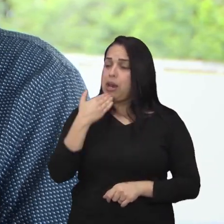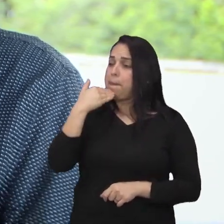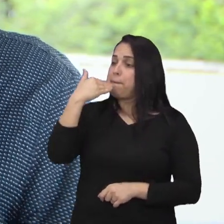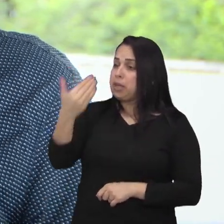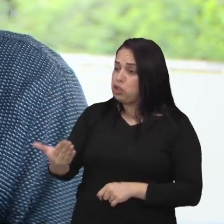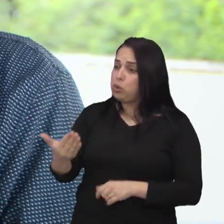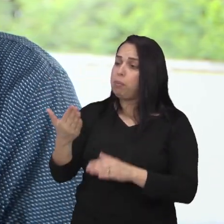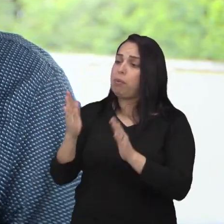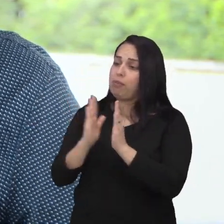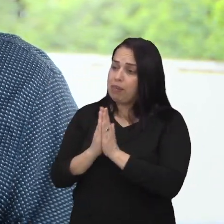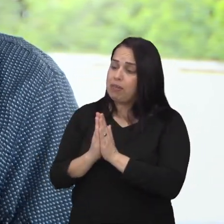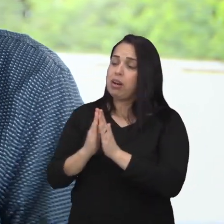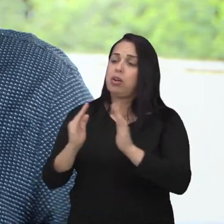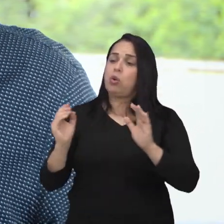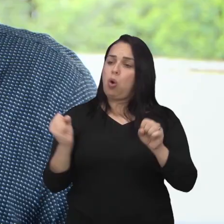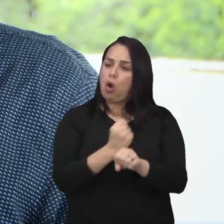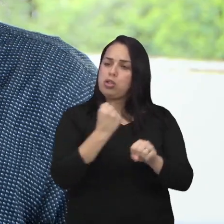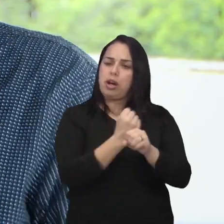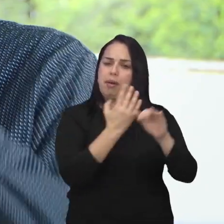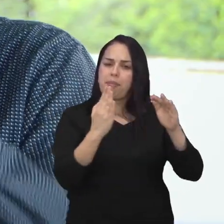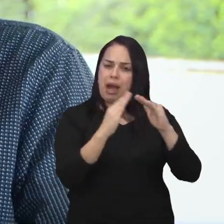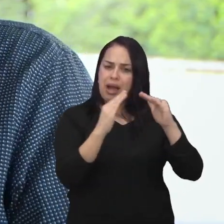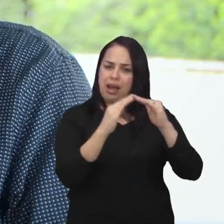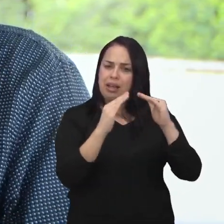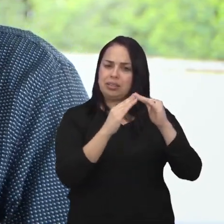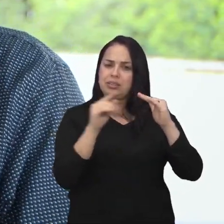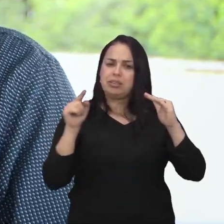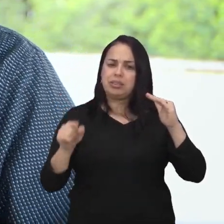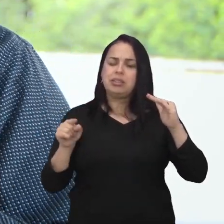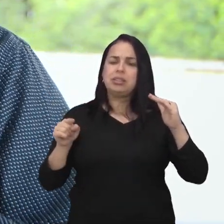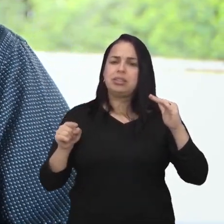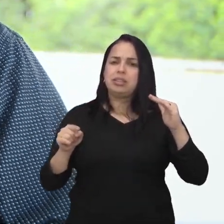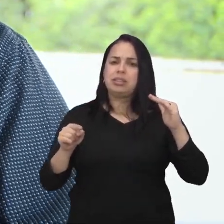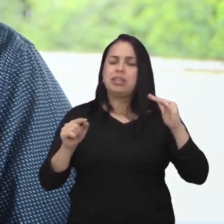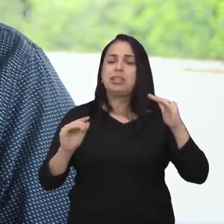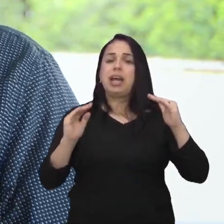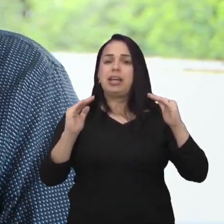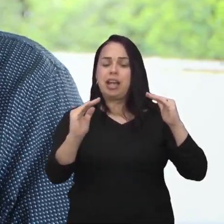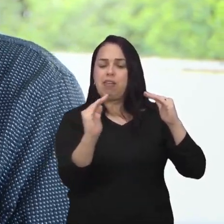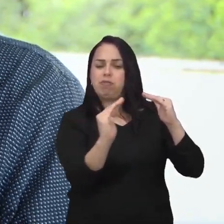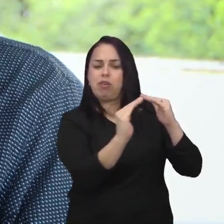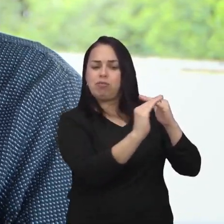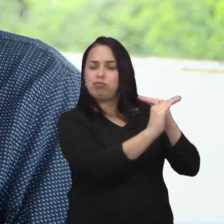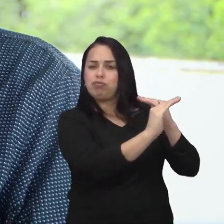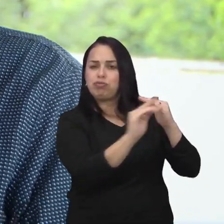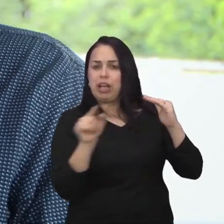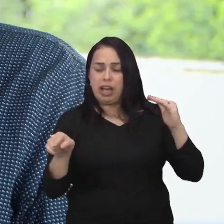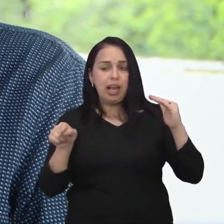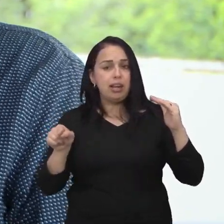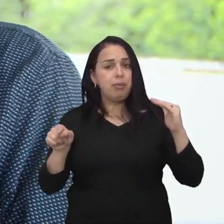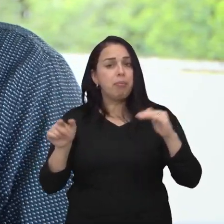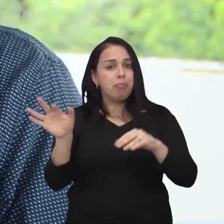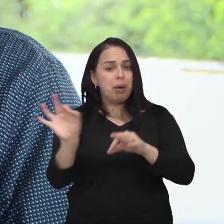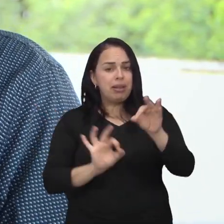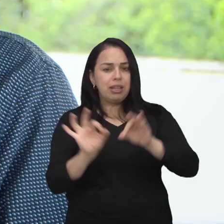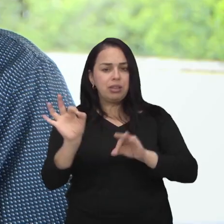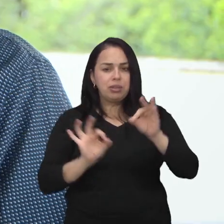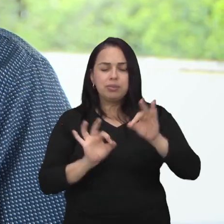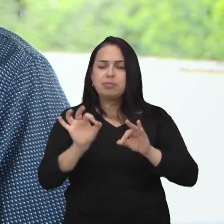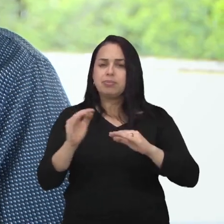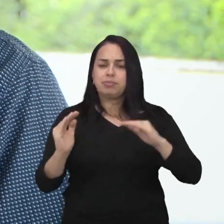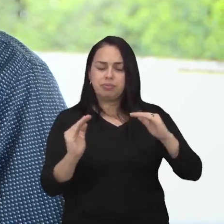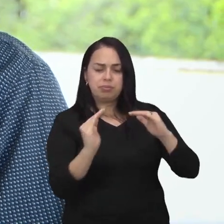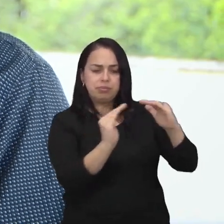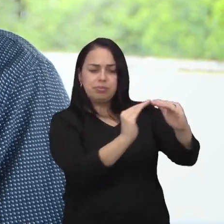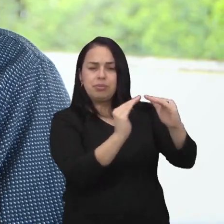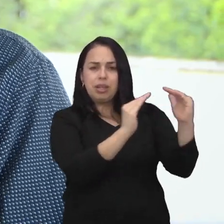Gomes a esse jovem arquiteto, ainda estudava o Milan quando fez aquelas casas para os diretores ali do lado, que hoje é a casa